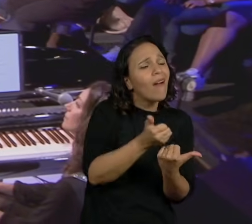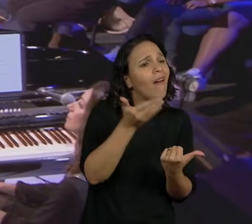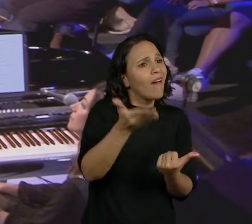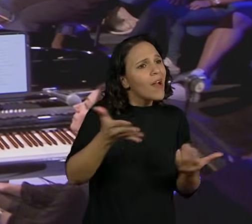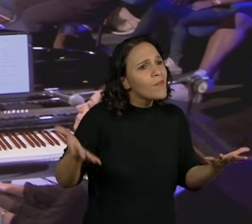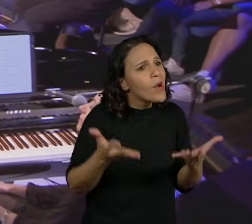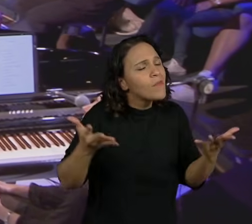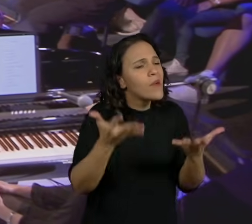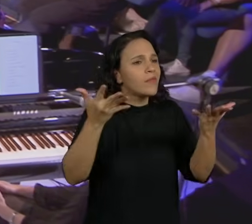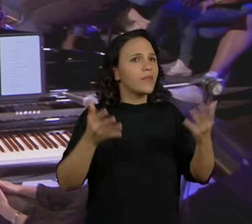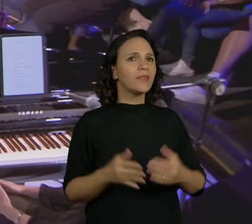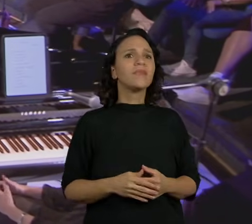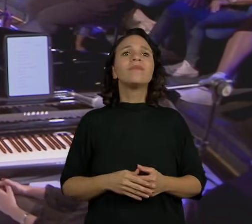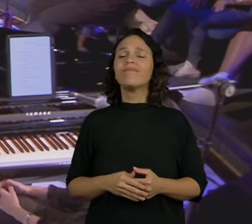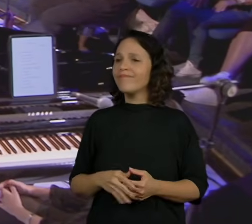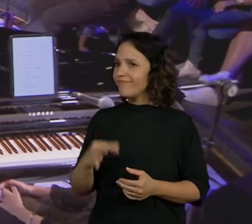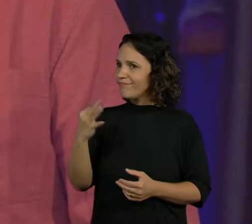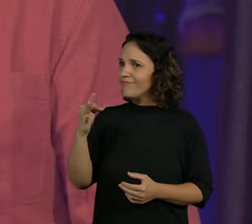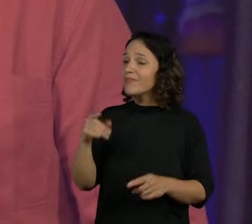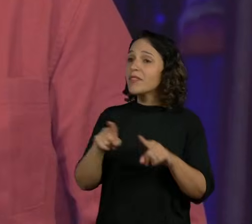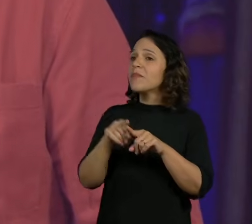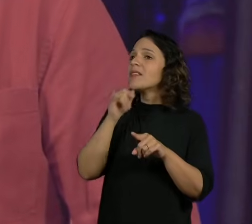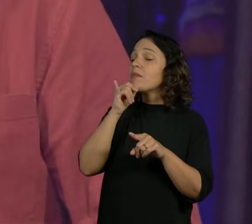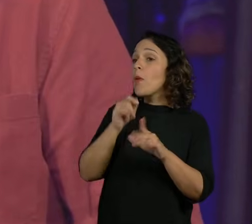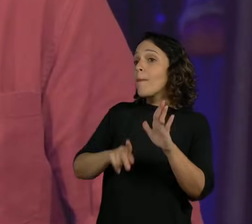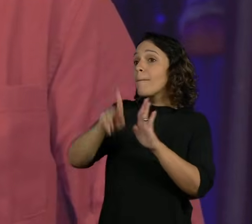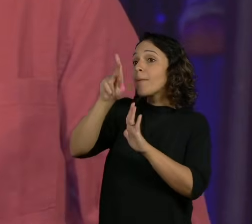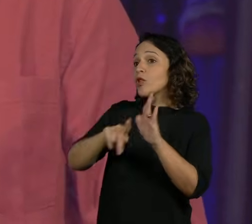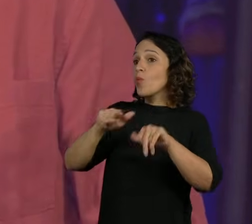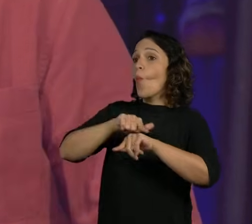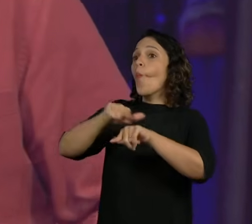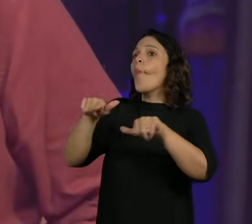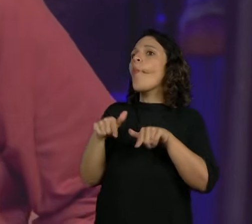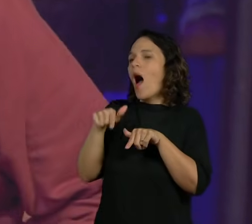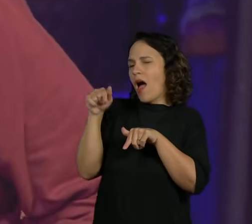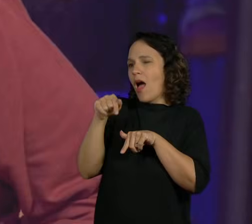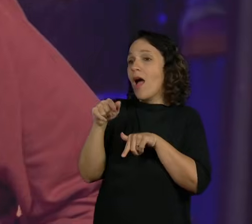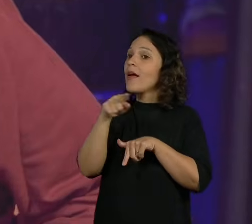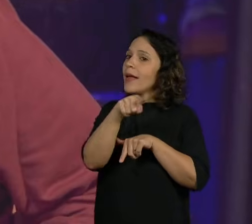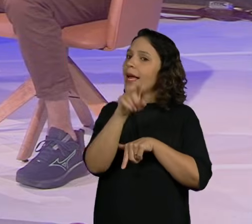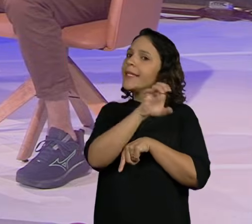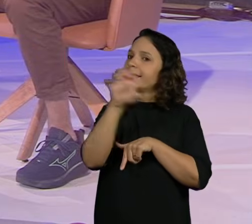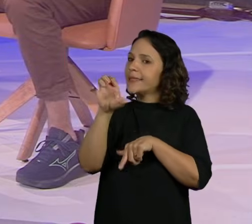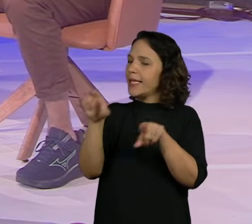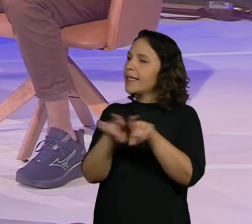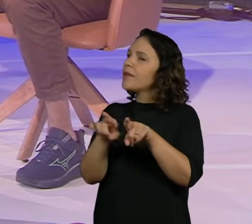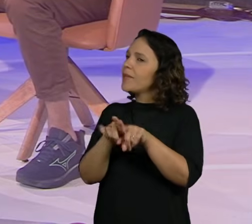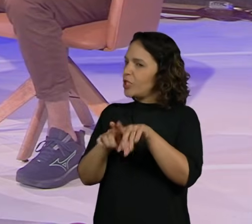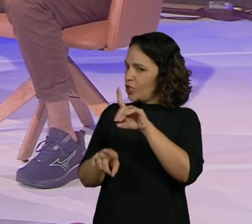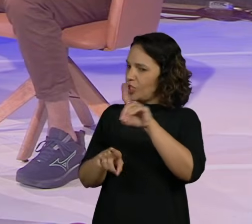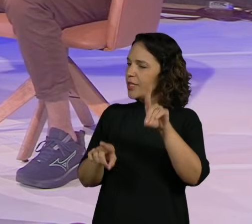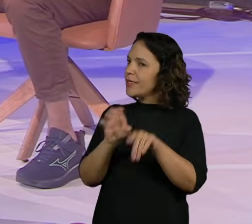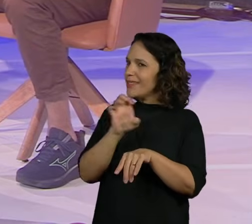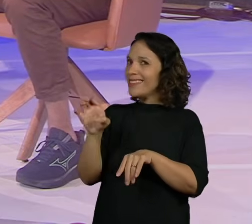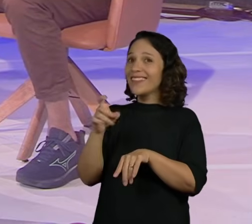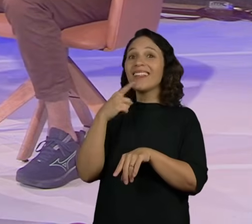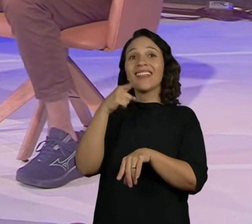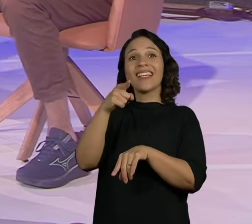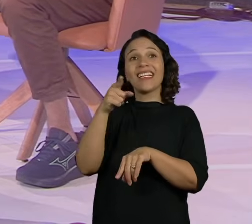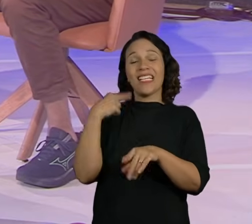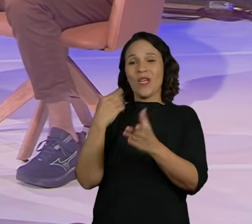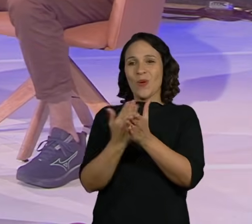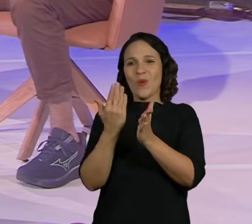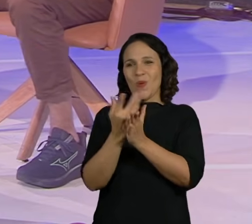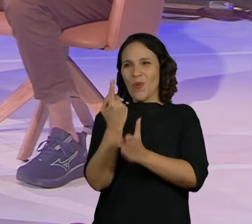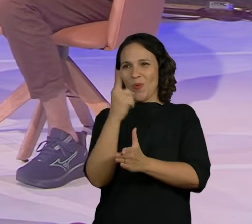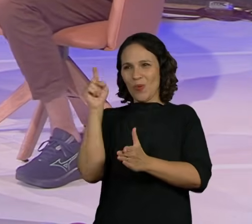aí um vazio em projeto, que eu acho que pega a esquerda também, que é um pouco o tema desse meu último livro